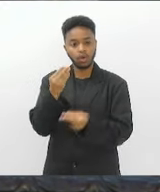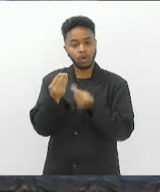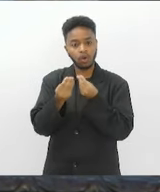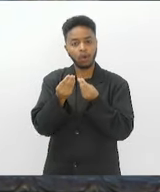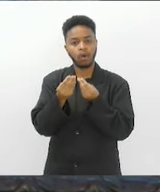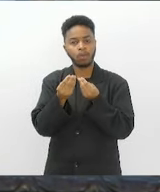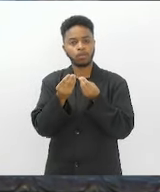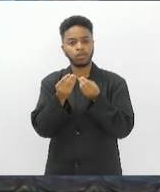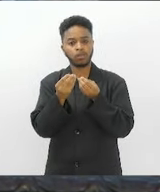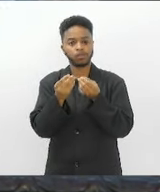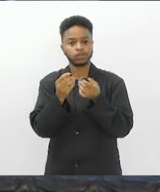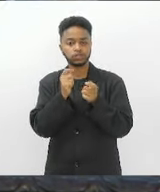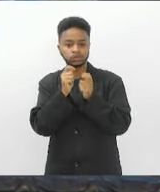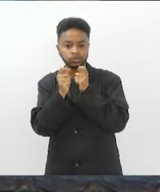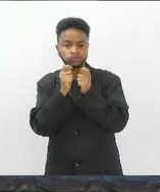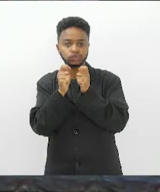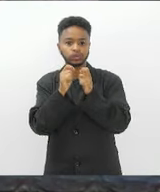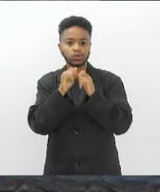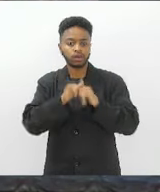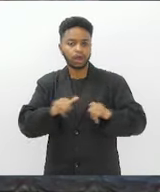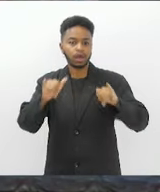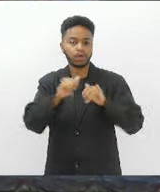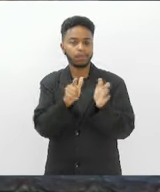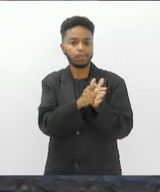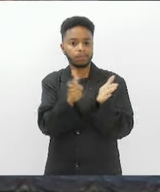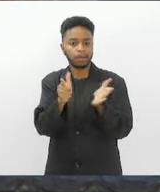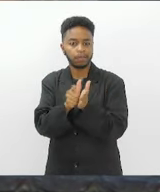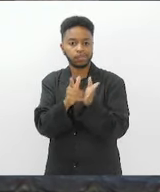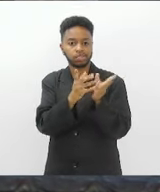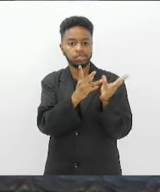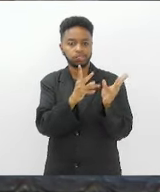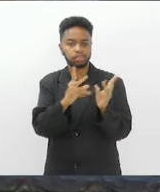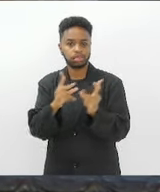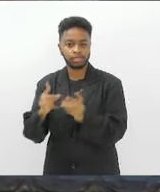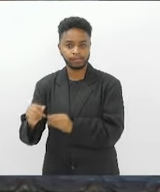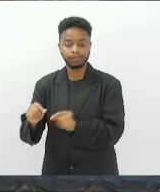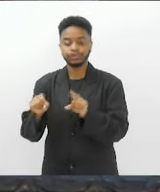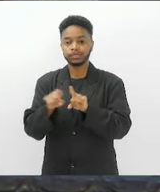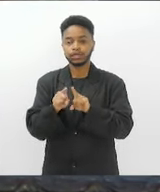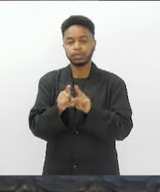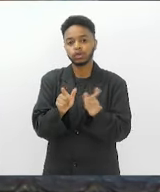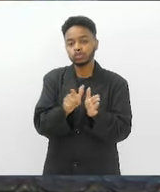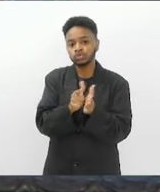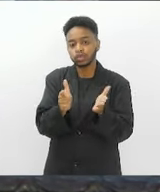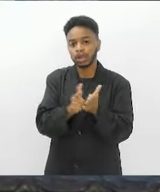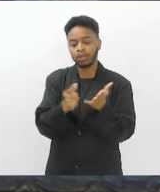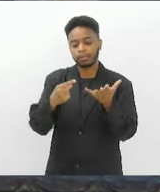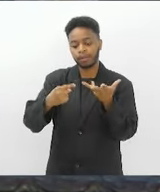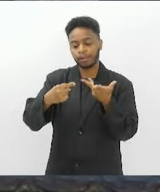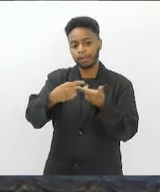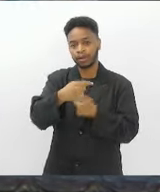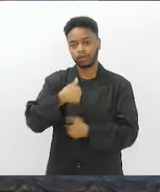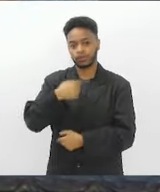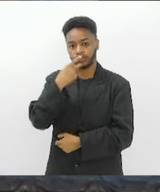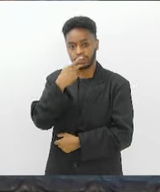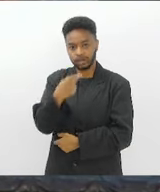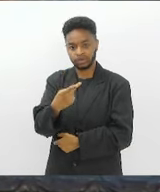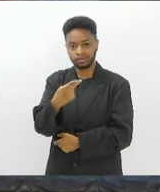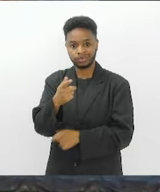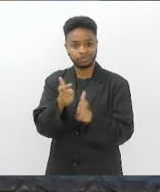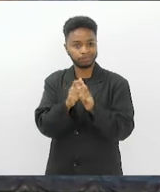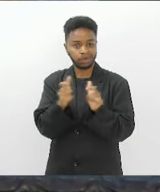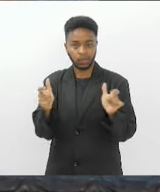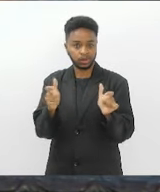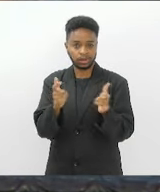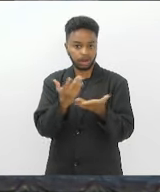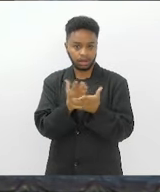essa imprensa chamada jornal de papel foi perdendo espaço. Esses jornais todos que eu citei aqui, a grande parte deixou de